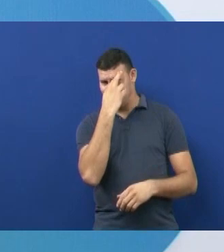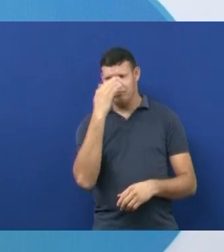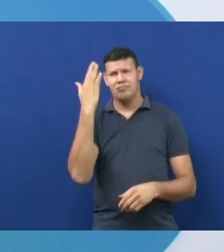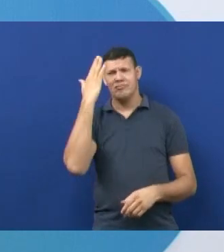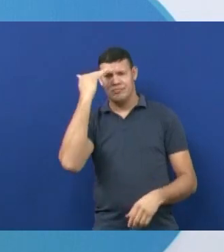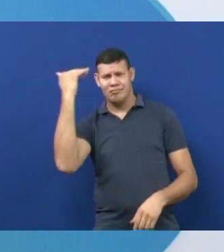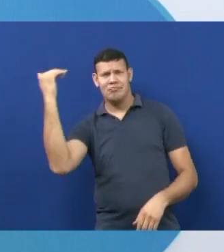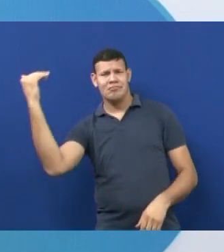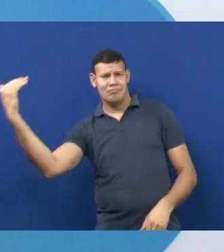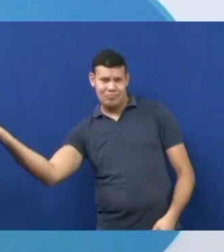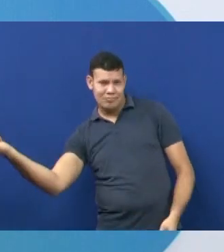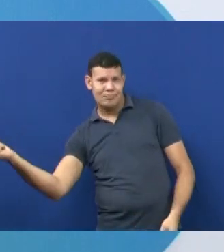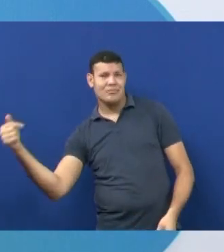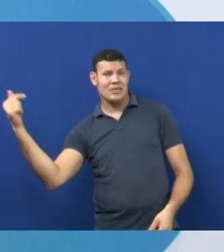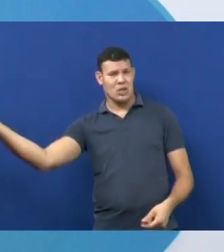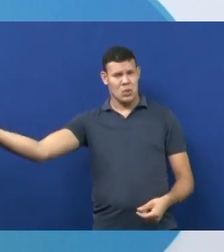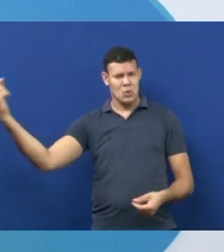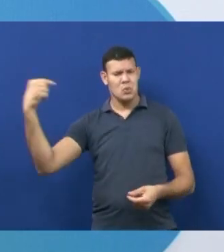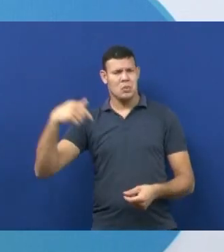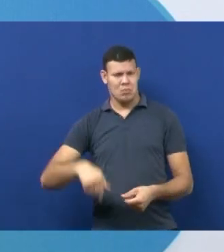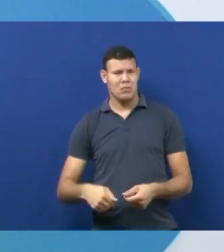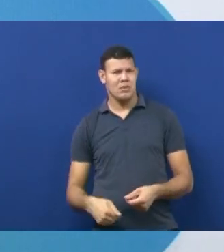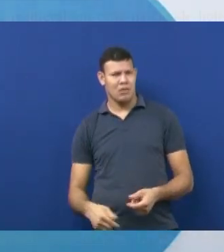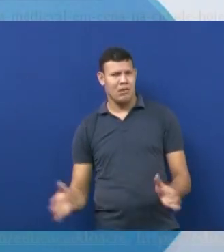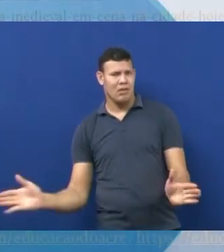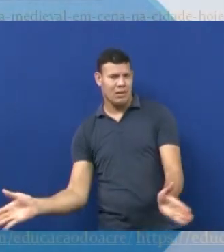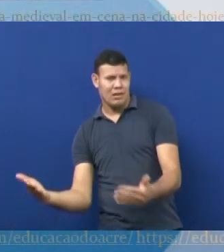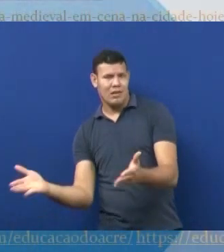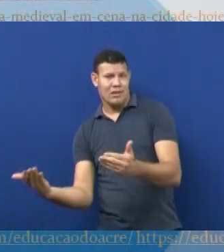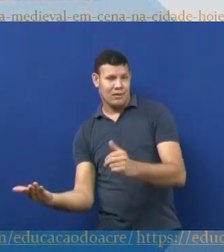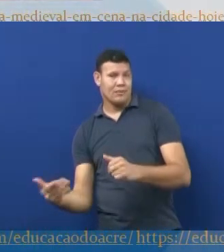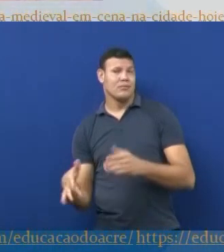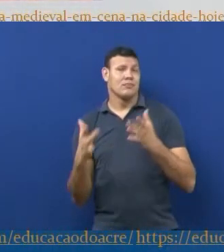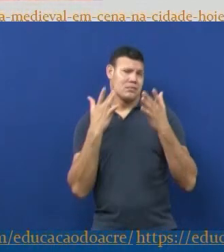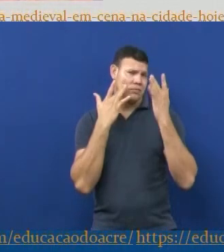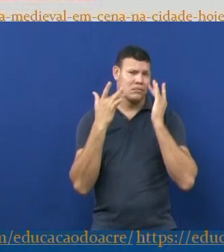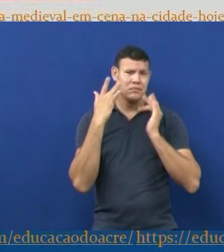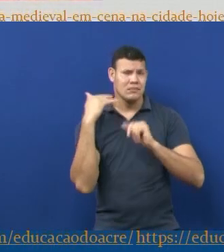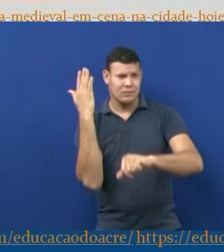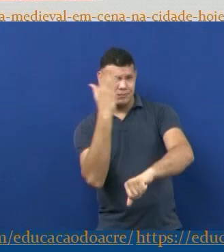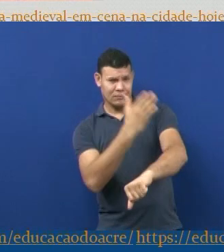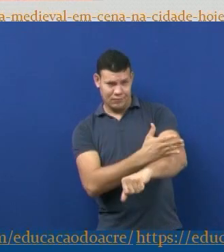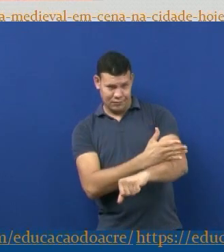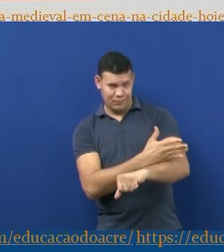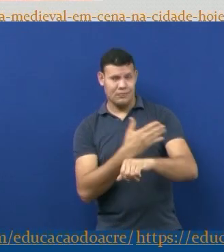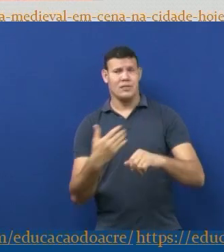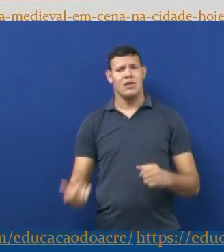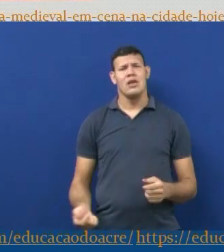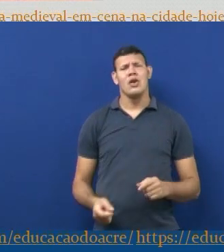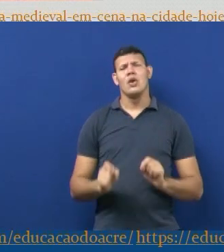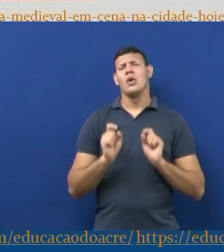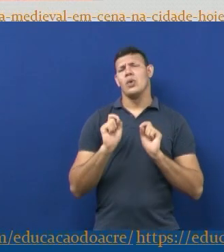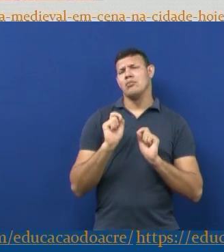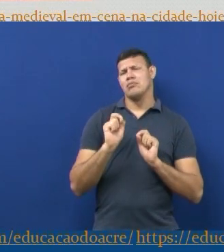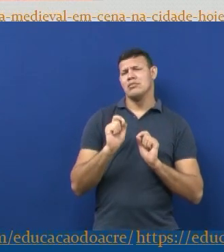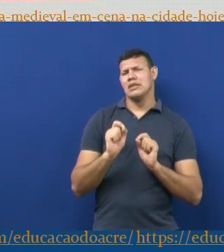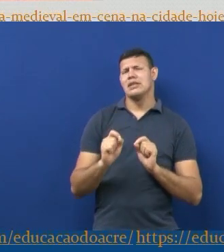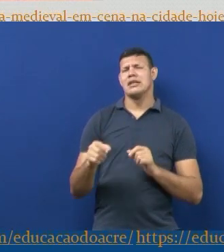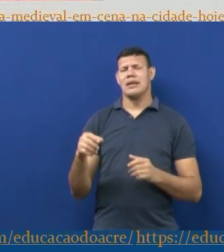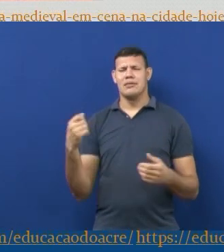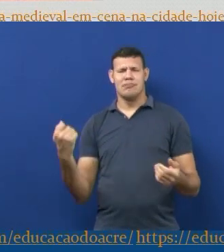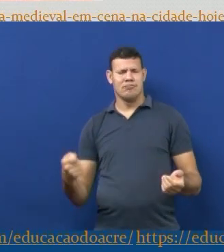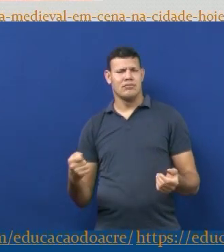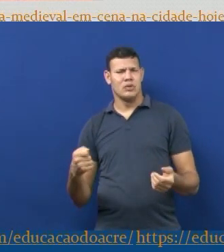trouxe muita coisa pra gente, o teatro medieval. O teatro medieval faz parte da história